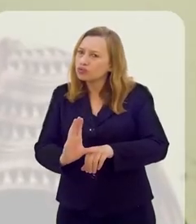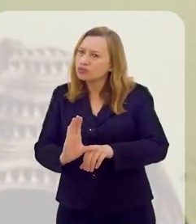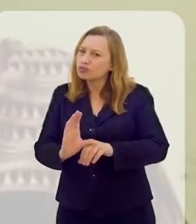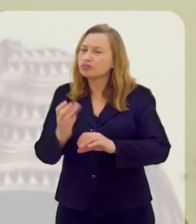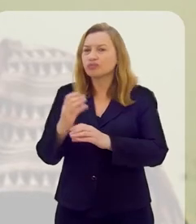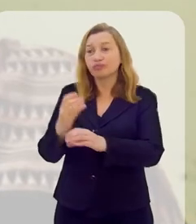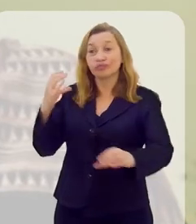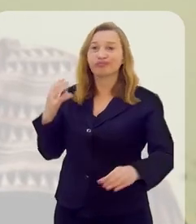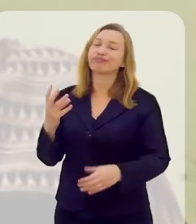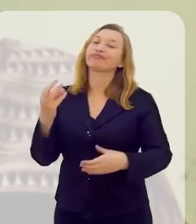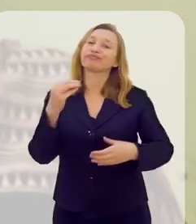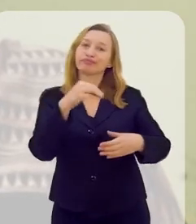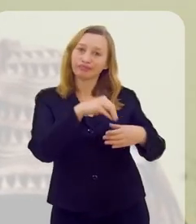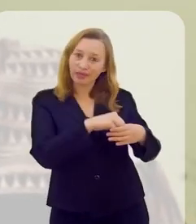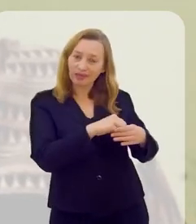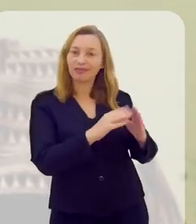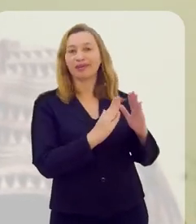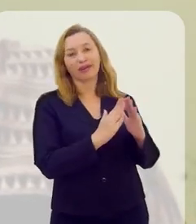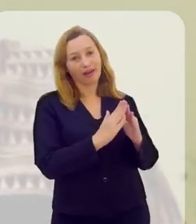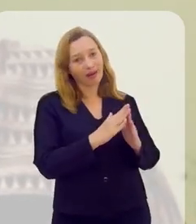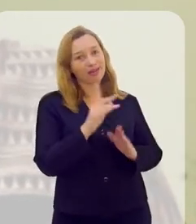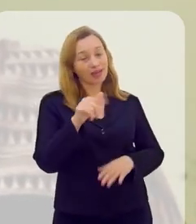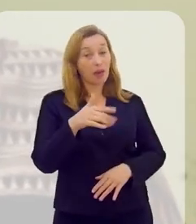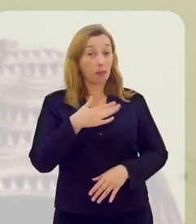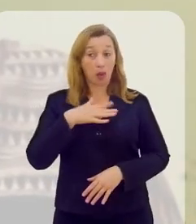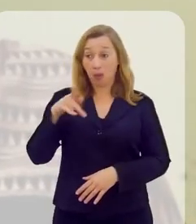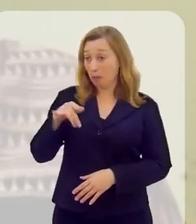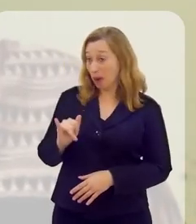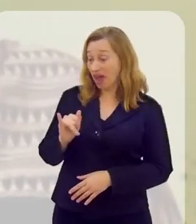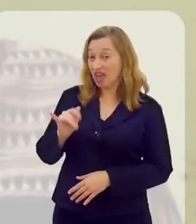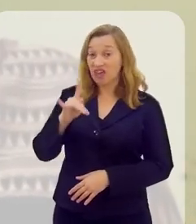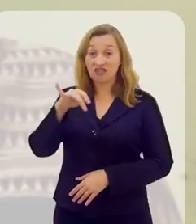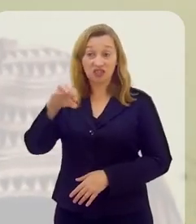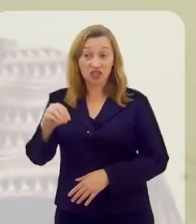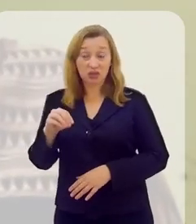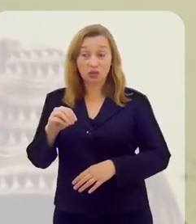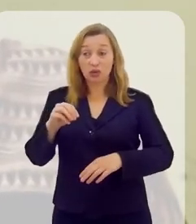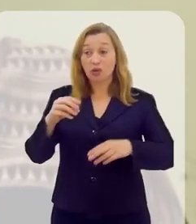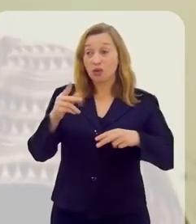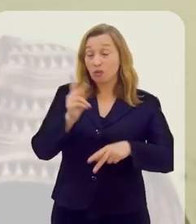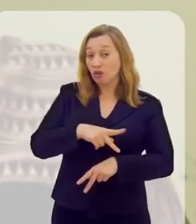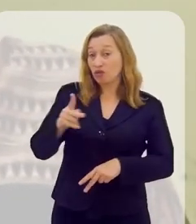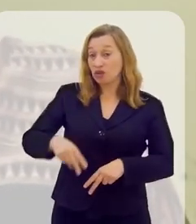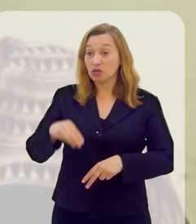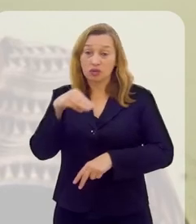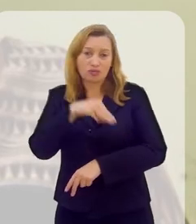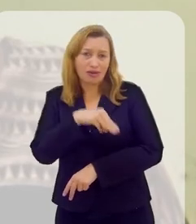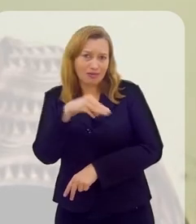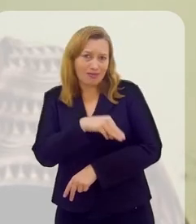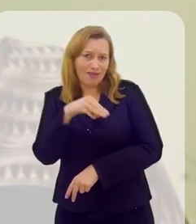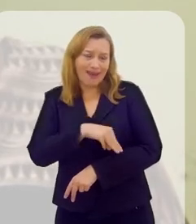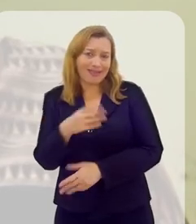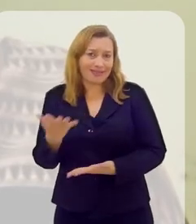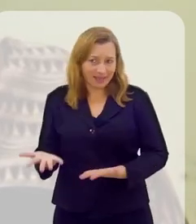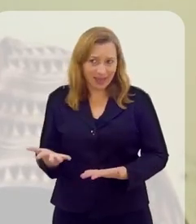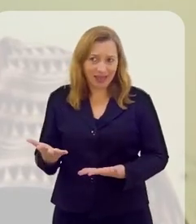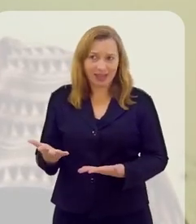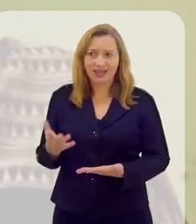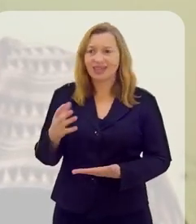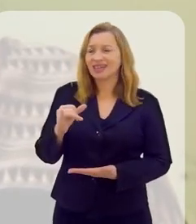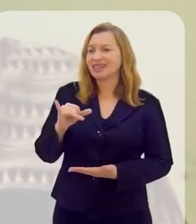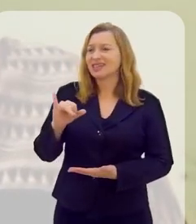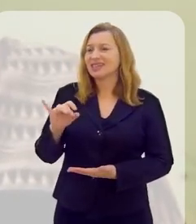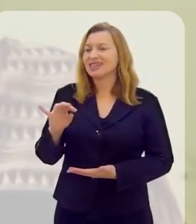casa, né? Como eu falei, meu pai é físico, professor de matemática, então é um exemplo de casa. Sempre a